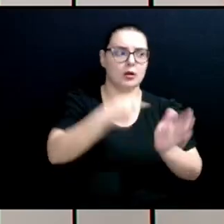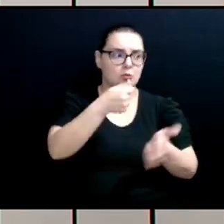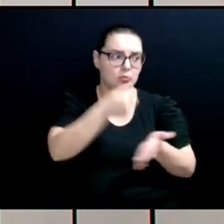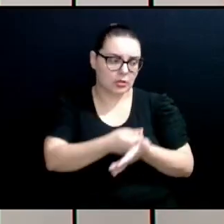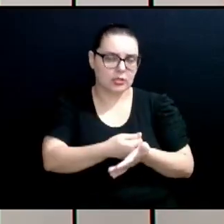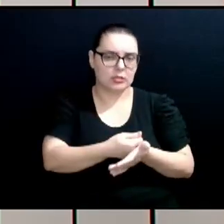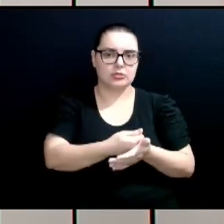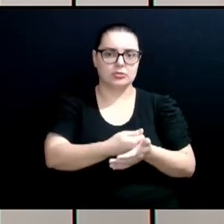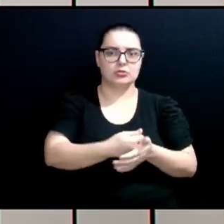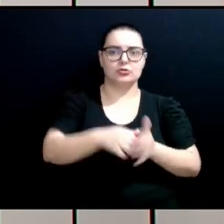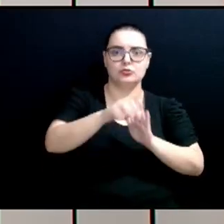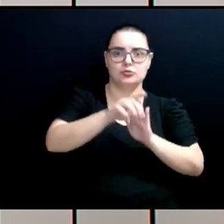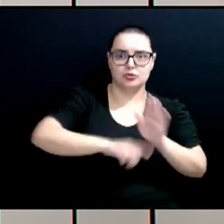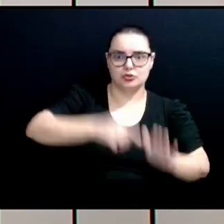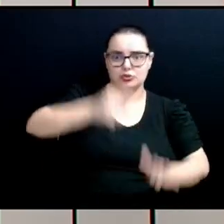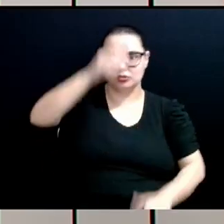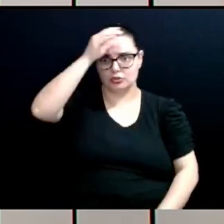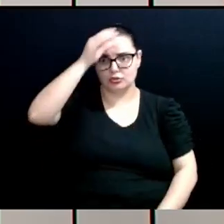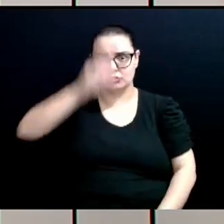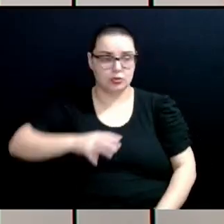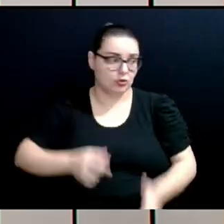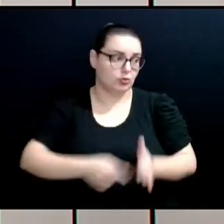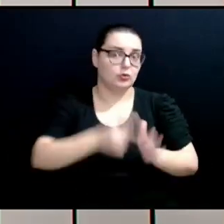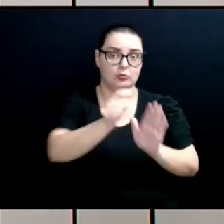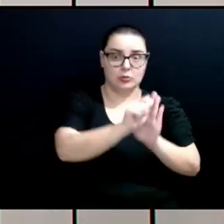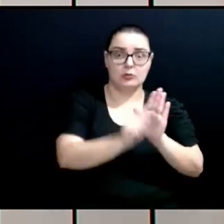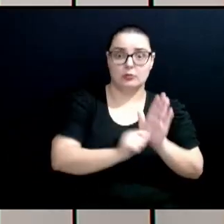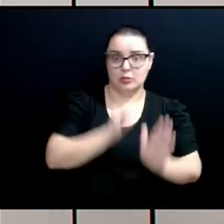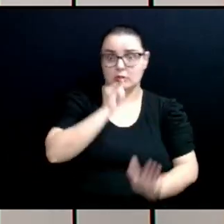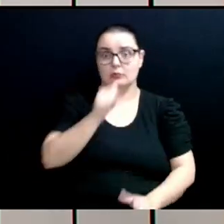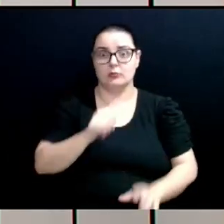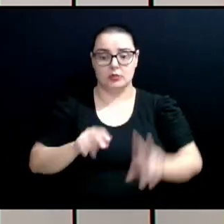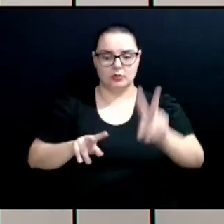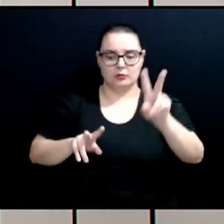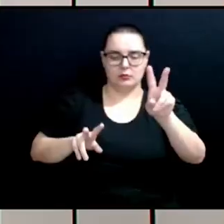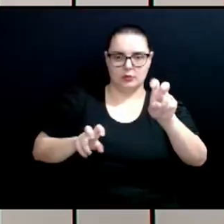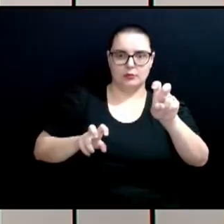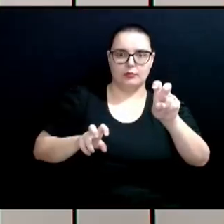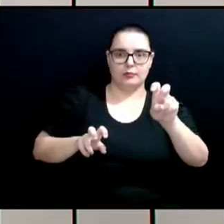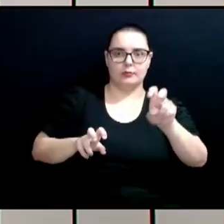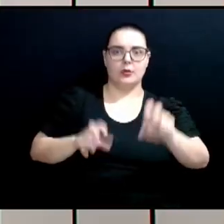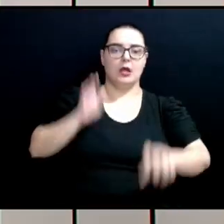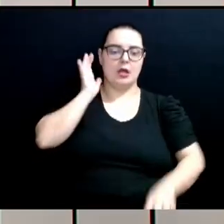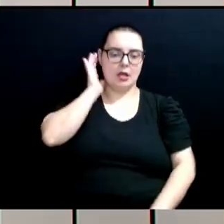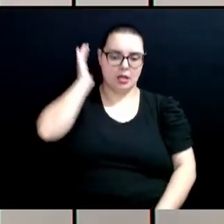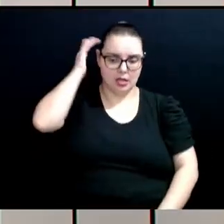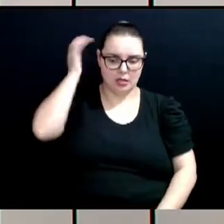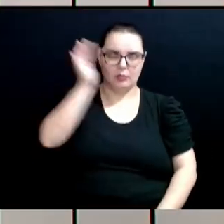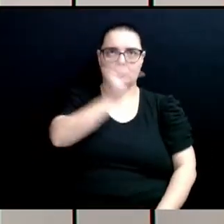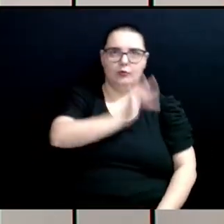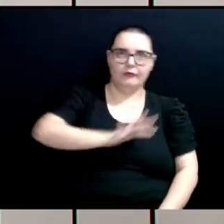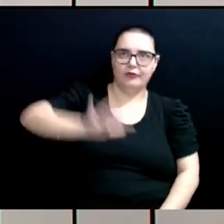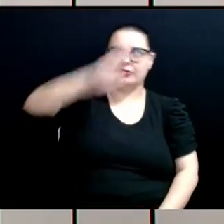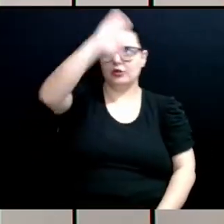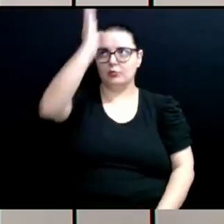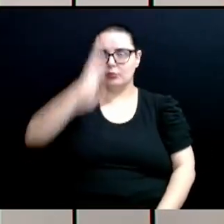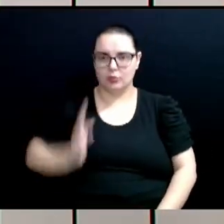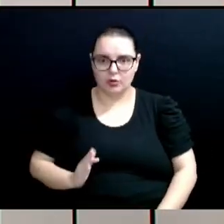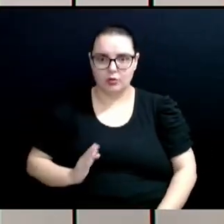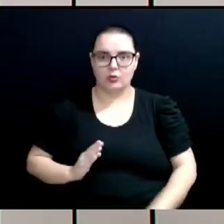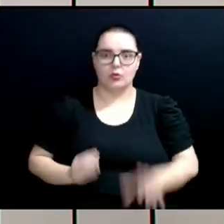cidadãos? Logo no primeiro artigo diz, né, abro aspas, a República Federativa do Brasil, formada pela